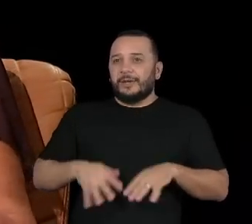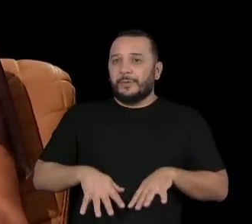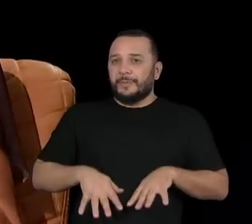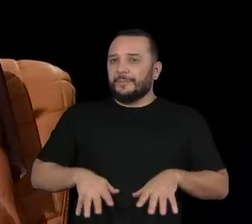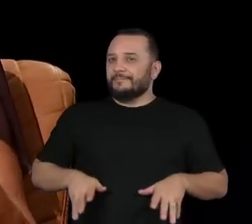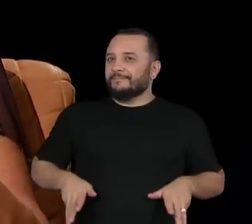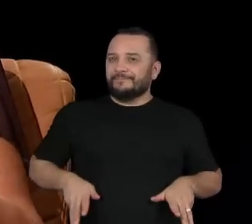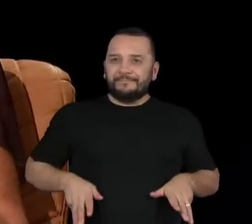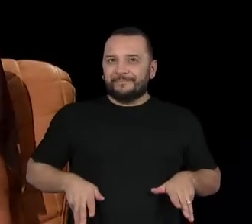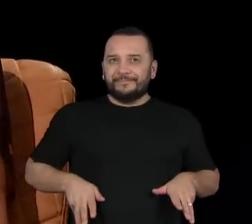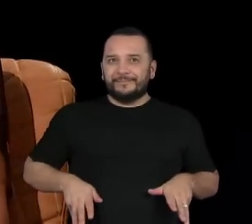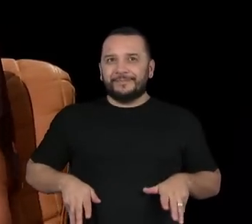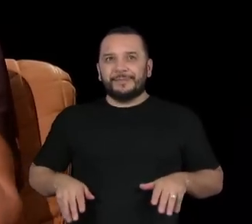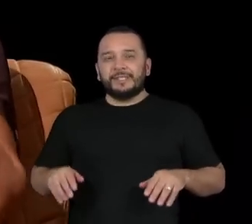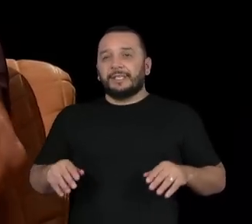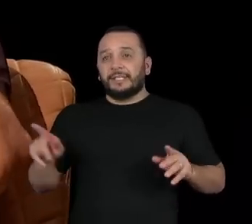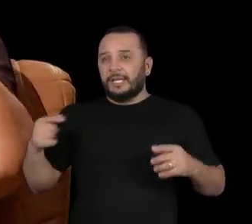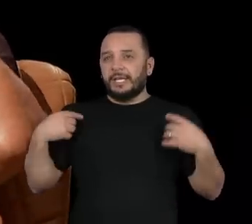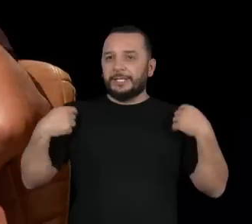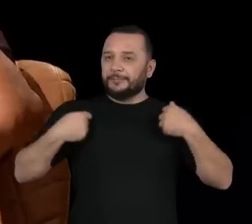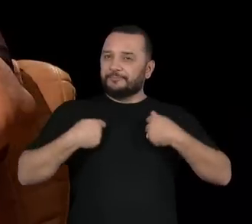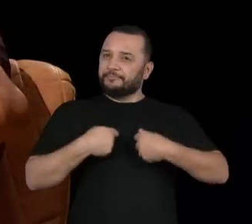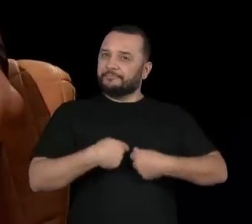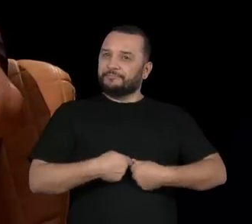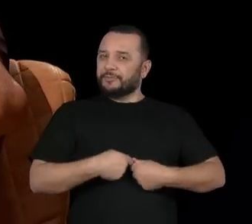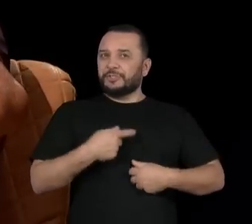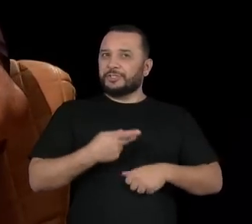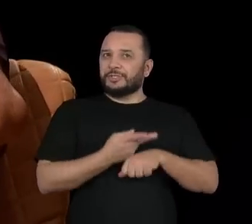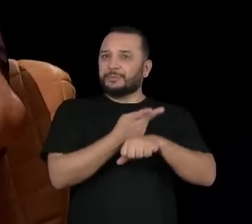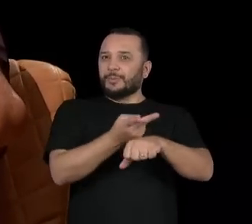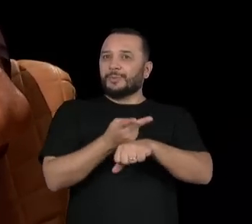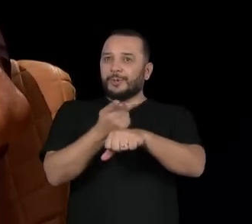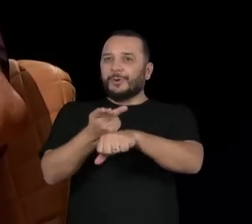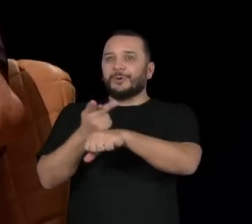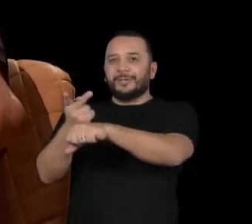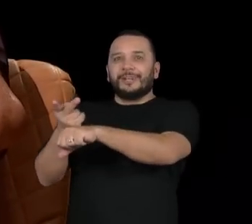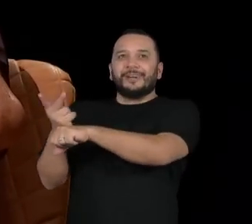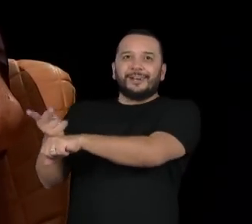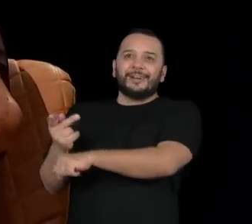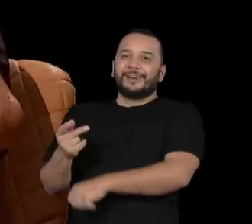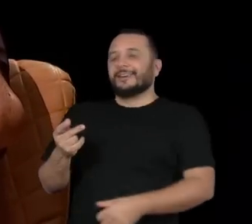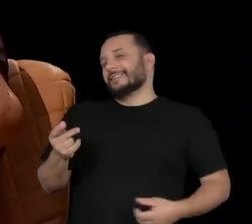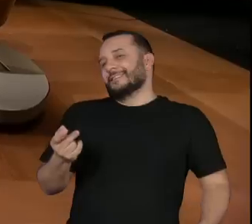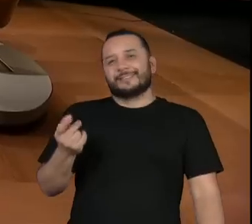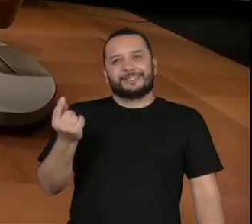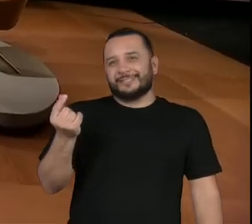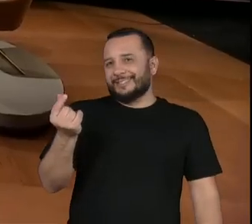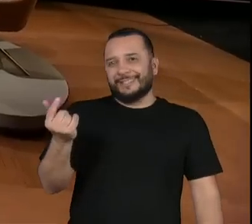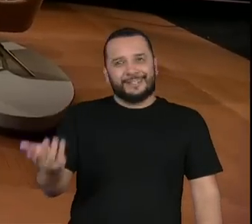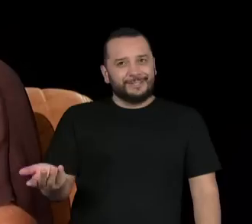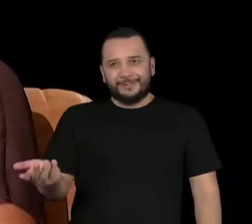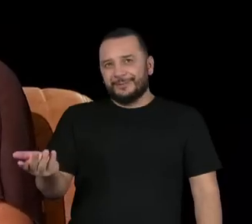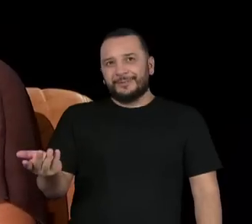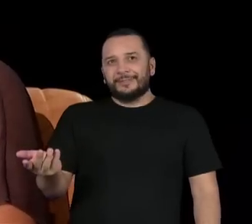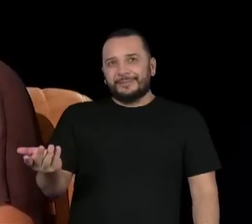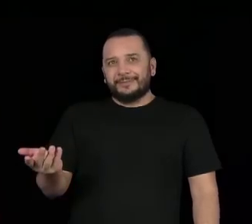saia, ele o seu terno, e nós íamos lá buscar dinheiro nos lugares. Maravilhoso. Agora, Ítala,